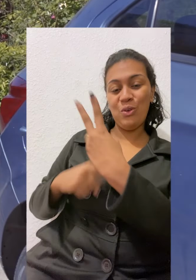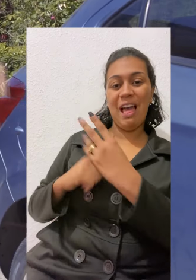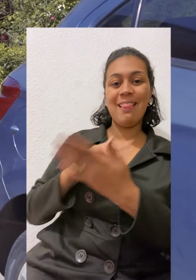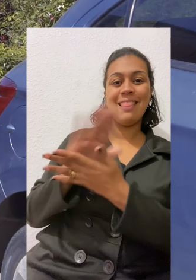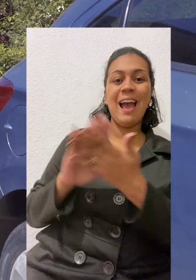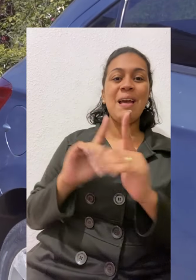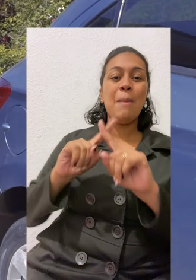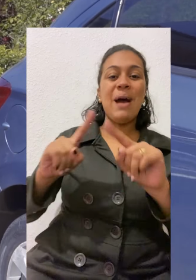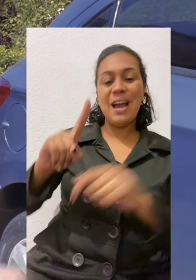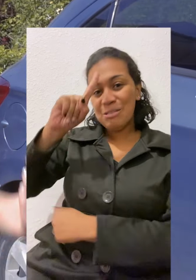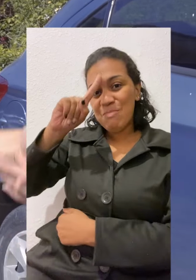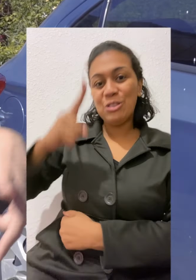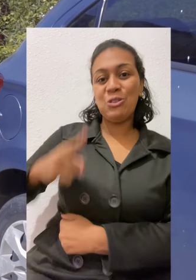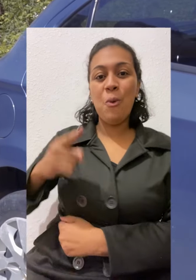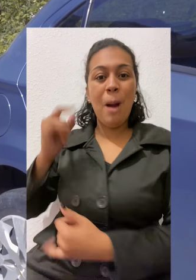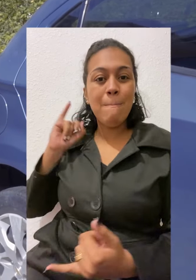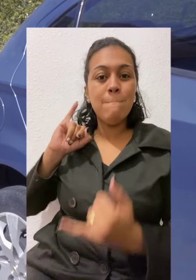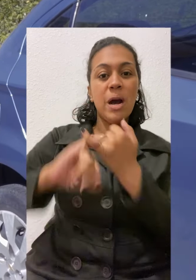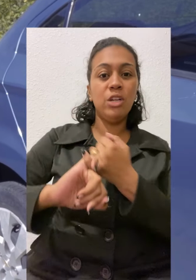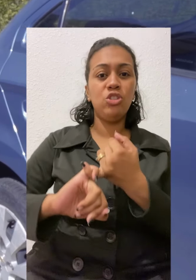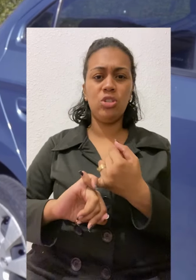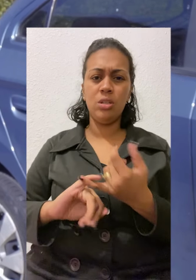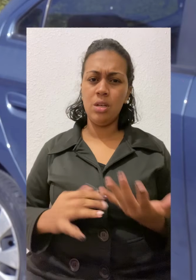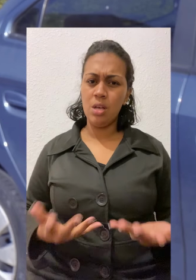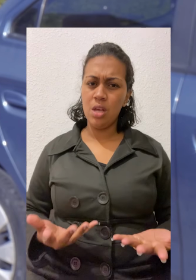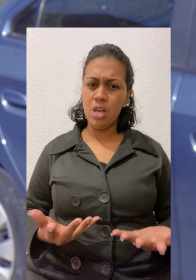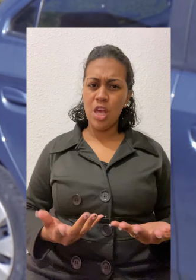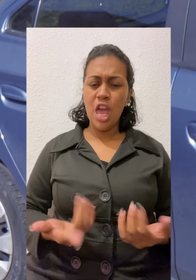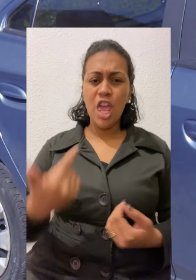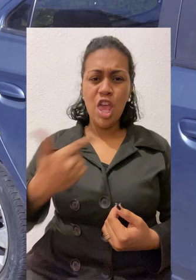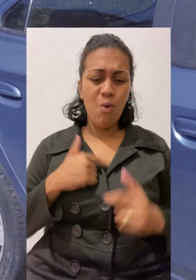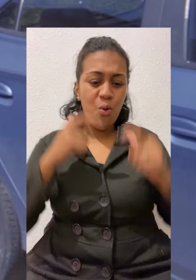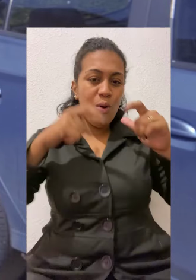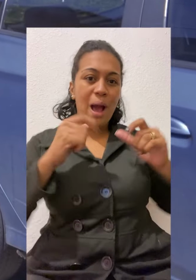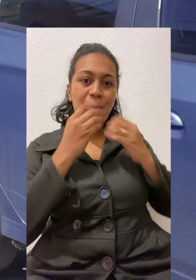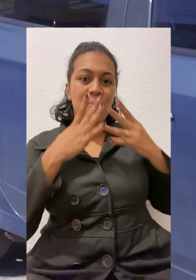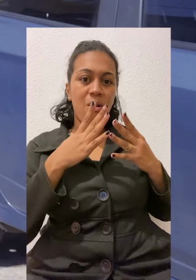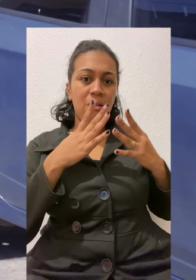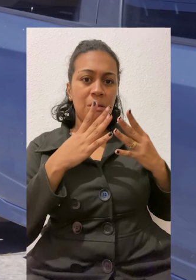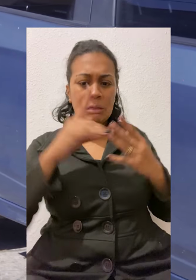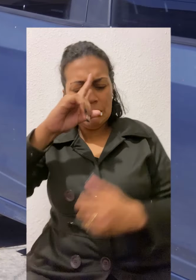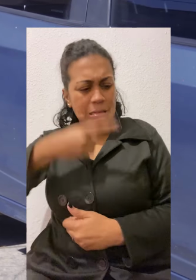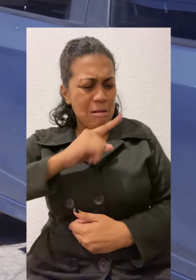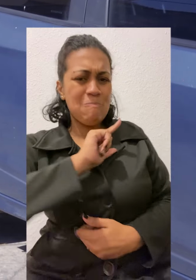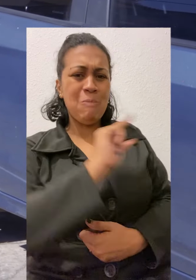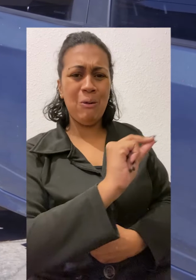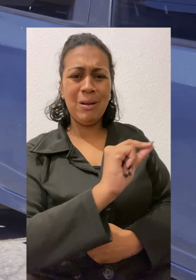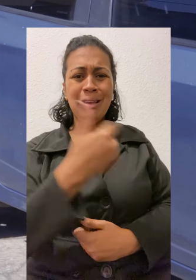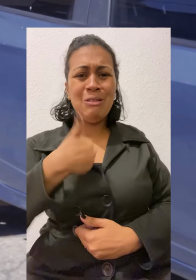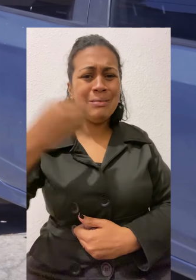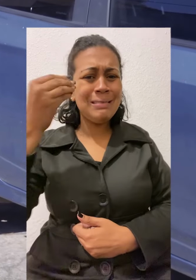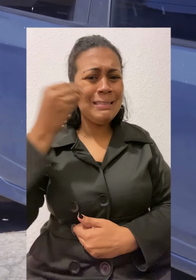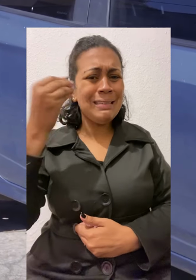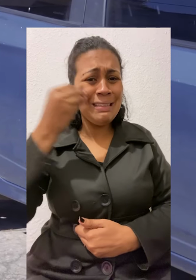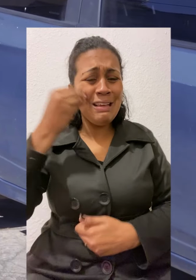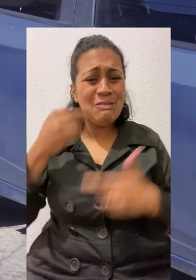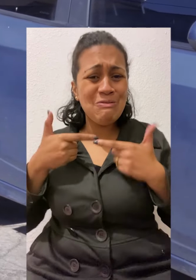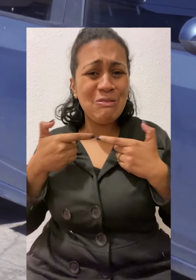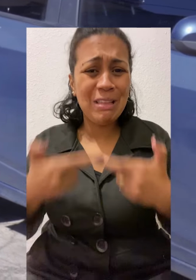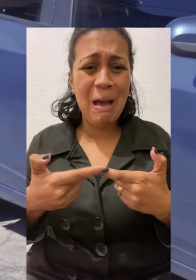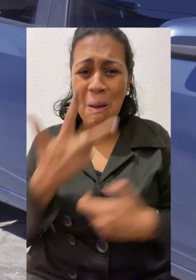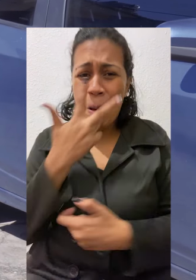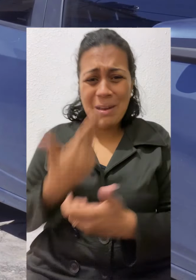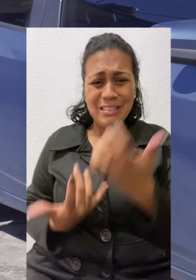voltou, mas como podem ver, mandou Madalena como substituta. Fui expulsa do paraíso. Desci e padeci no